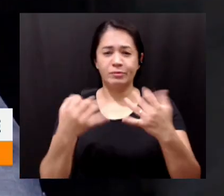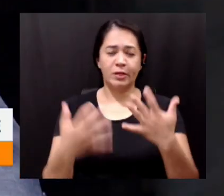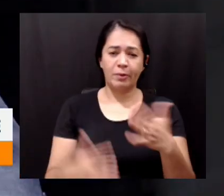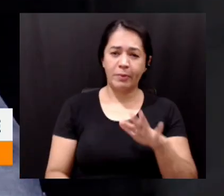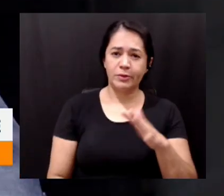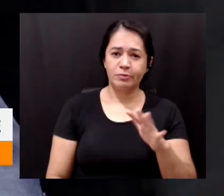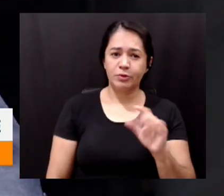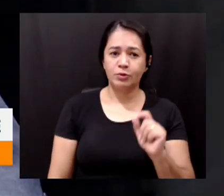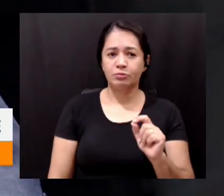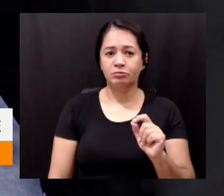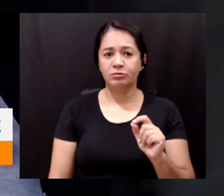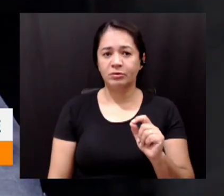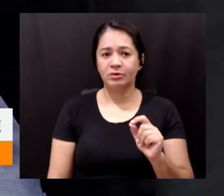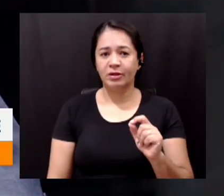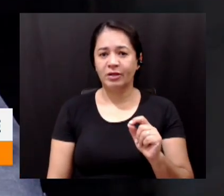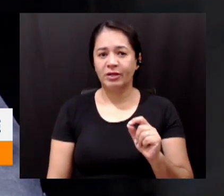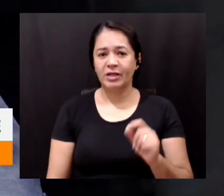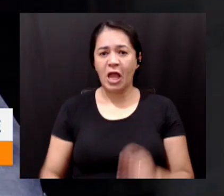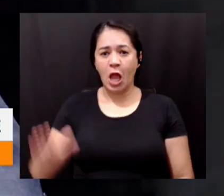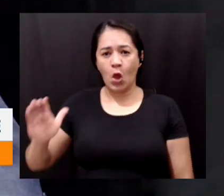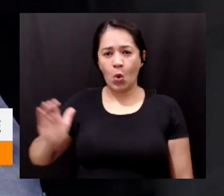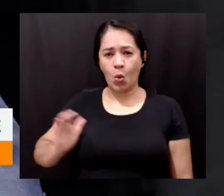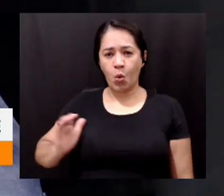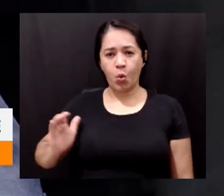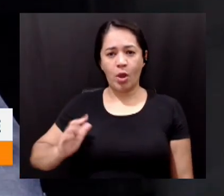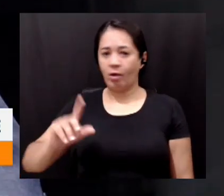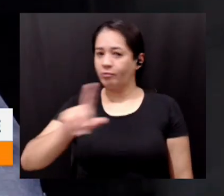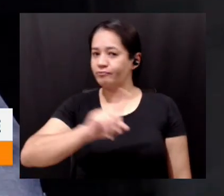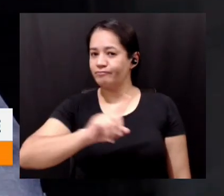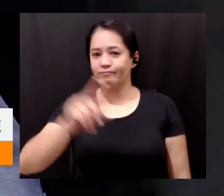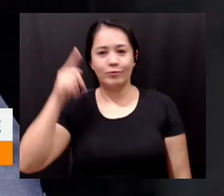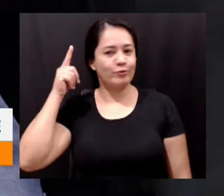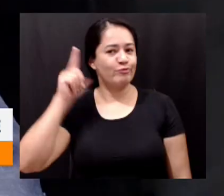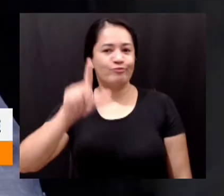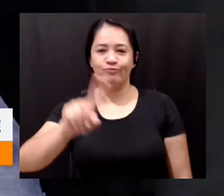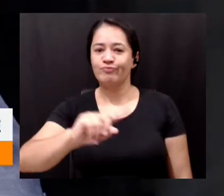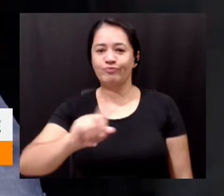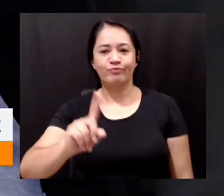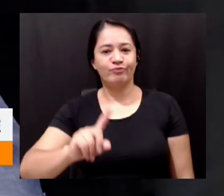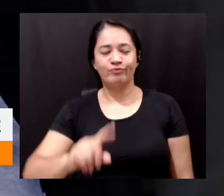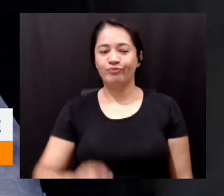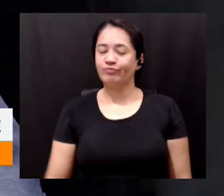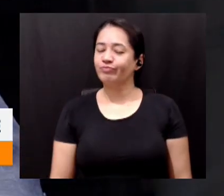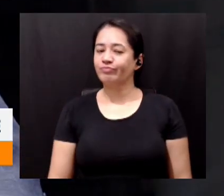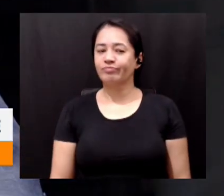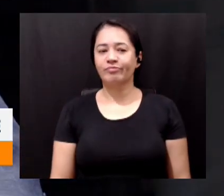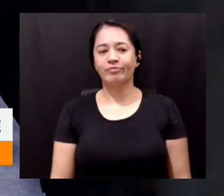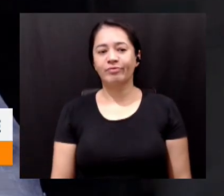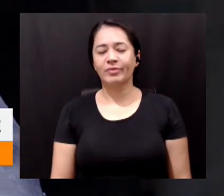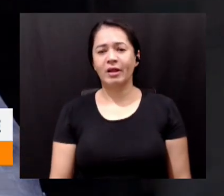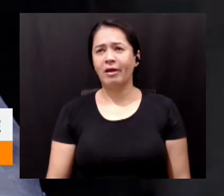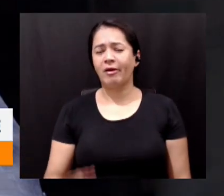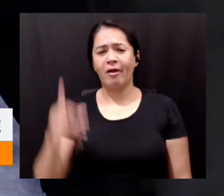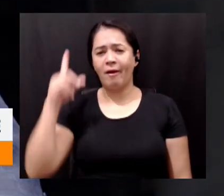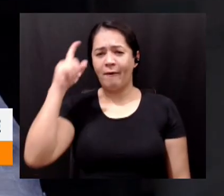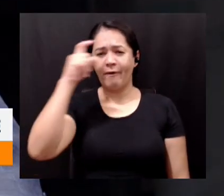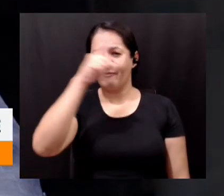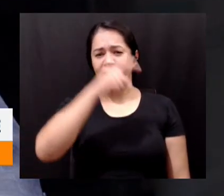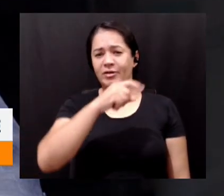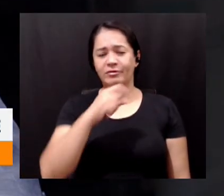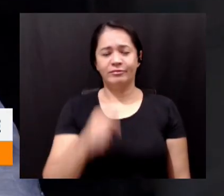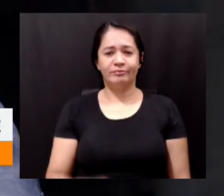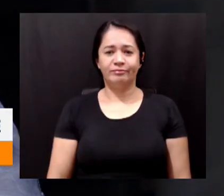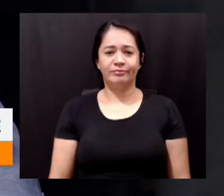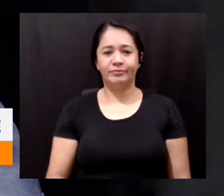ele vai ficar rico com as apostas. Exato. Né? Dificilmente, é raríssimo o caso que a pessoa fique rica com